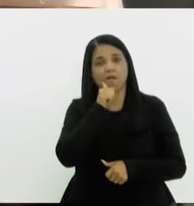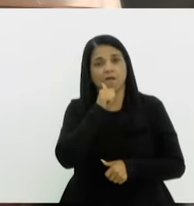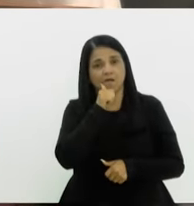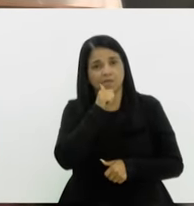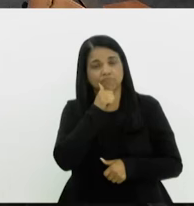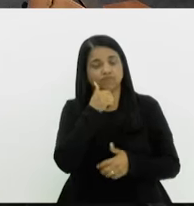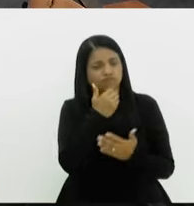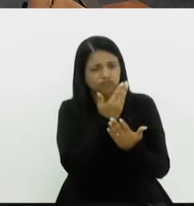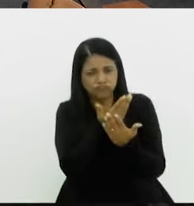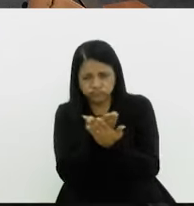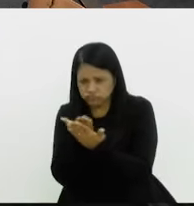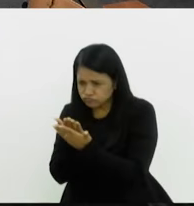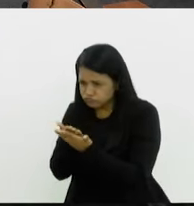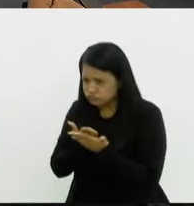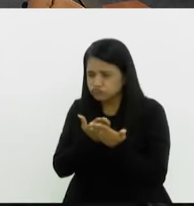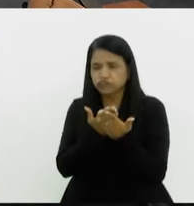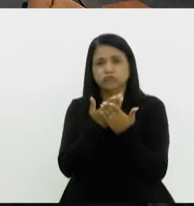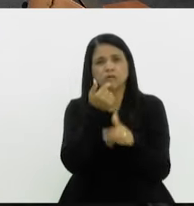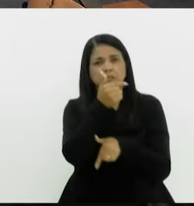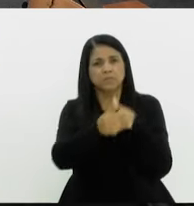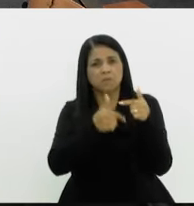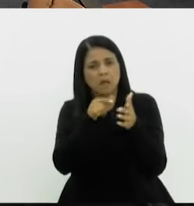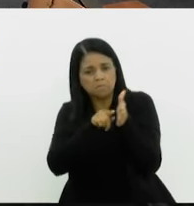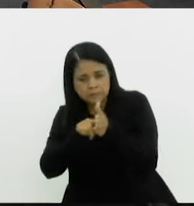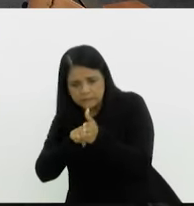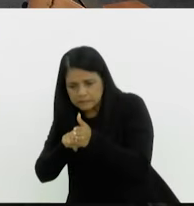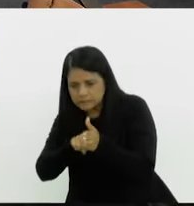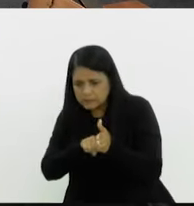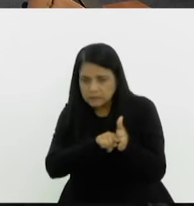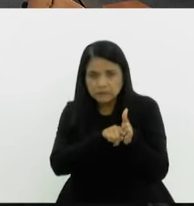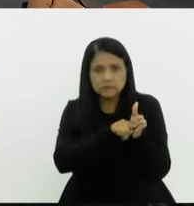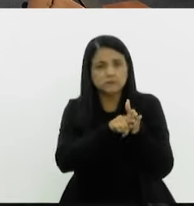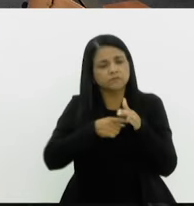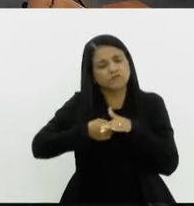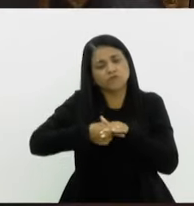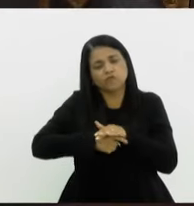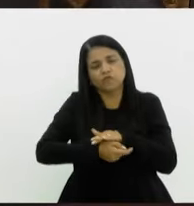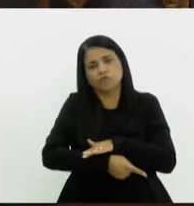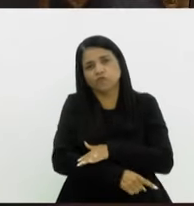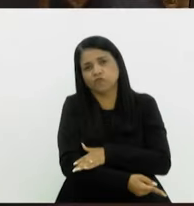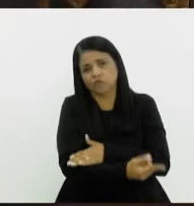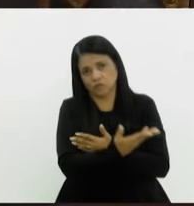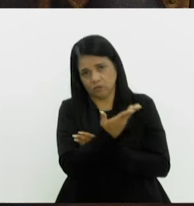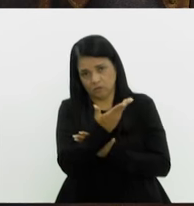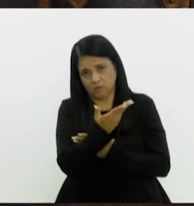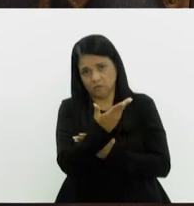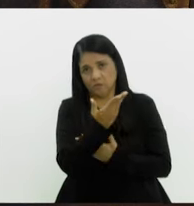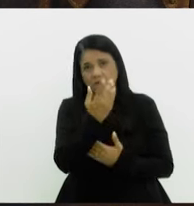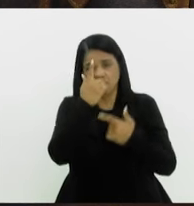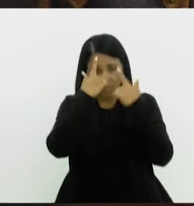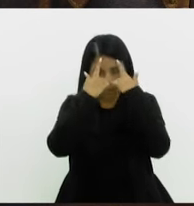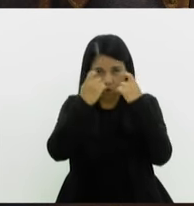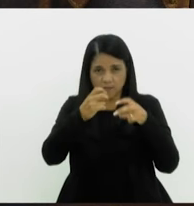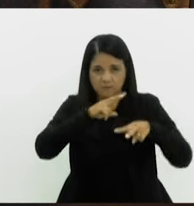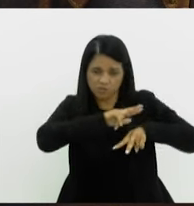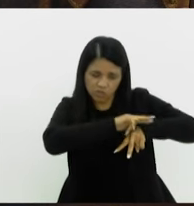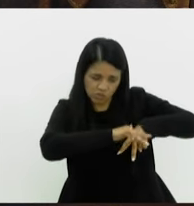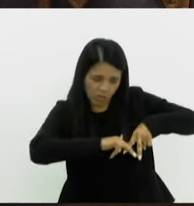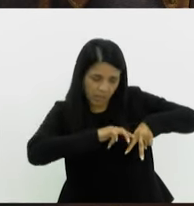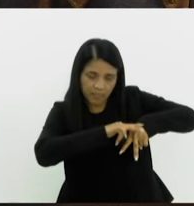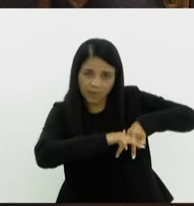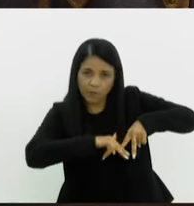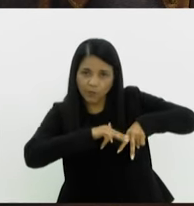muito estudiosa tem trabalhos de pesquisa eh muito profundos com relação à violência de gênero